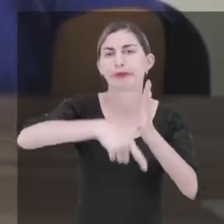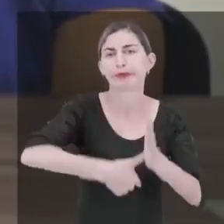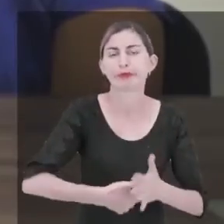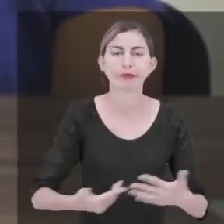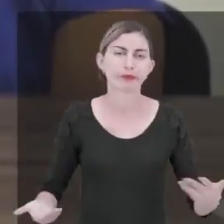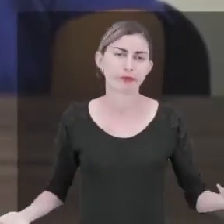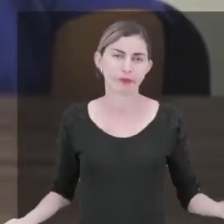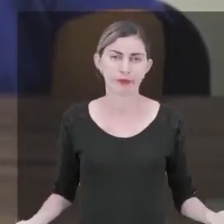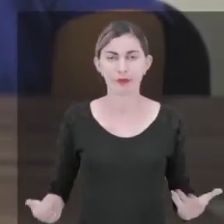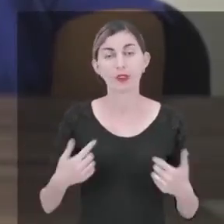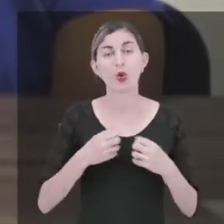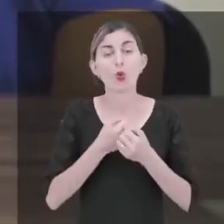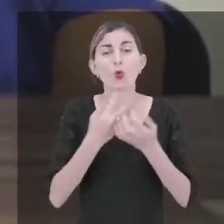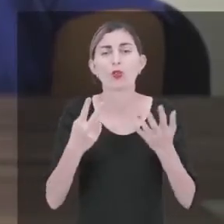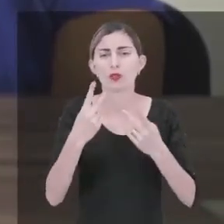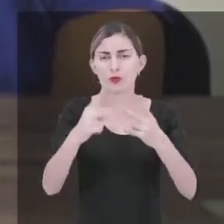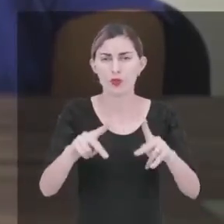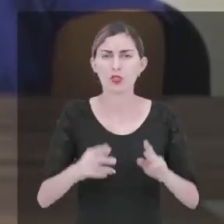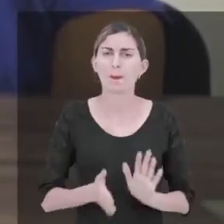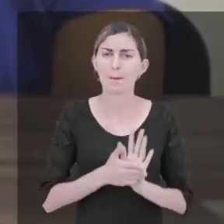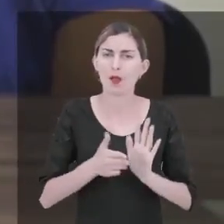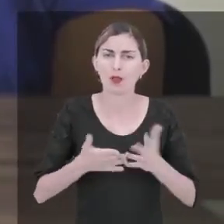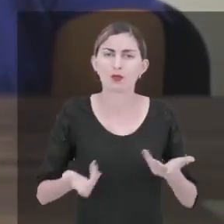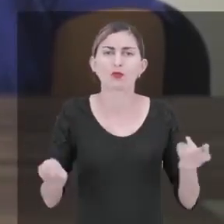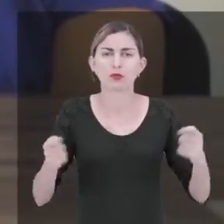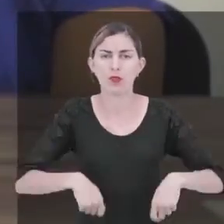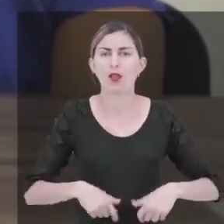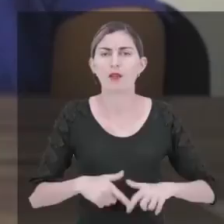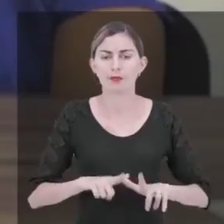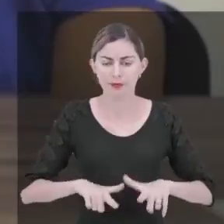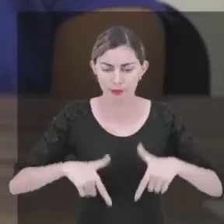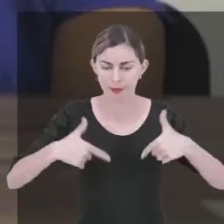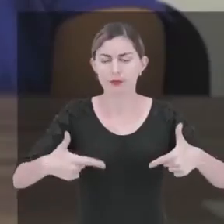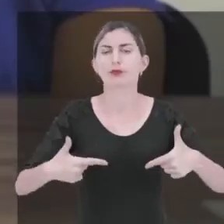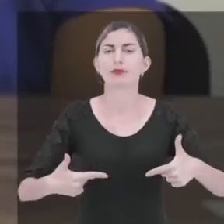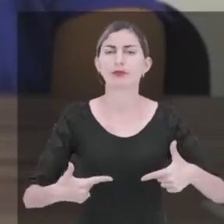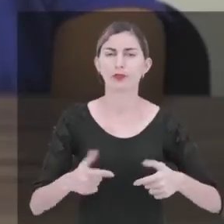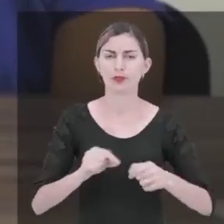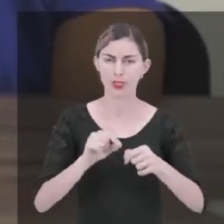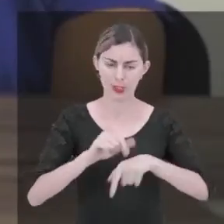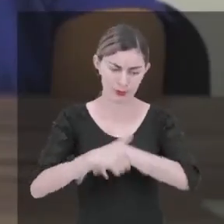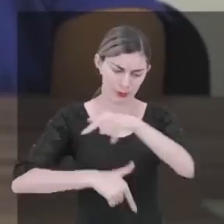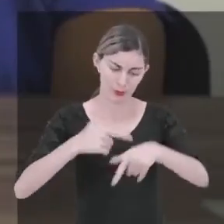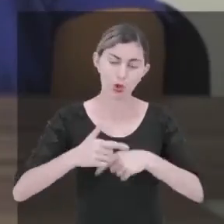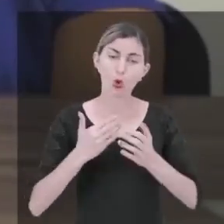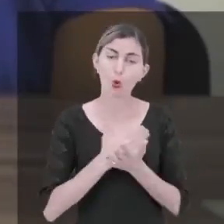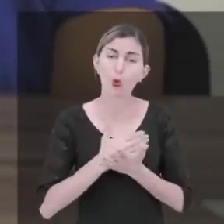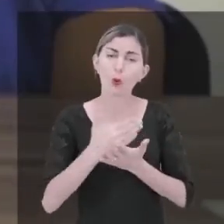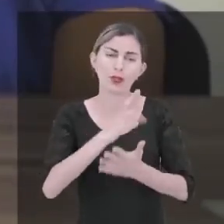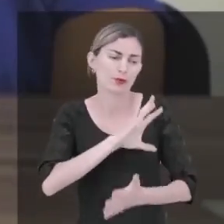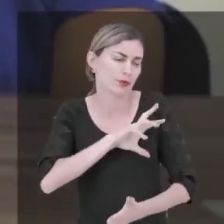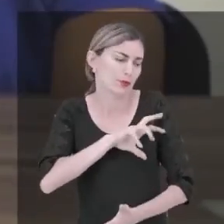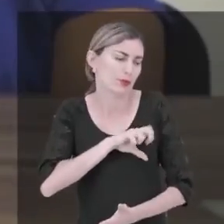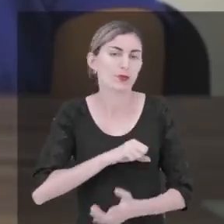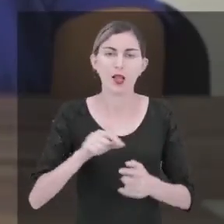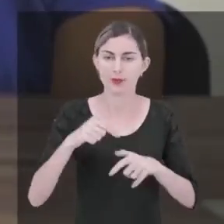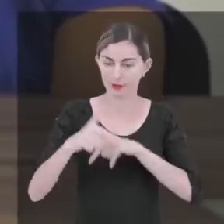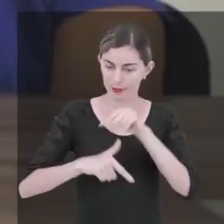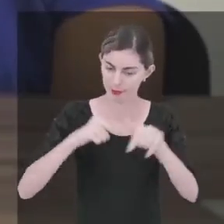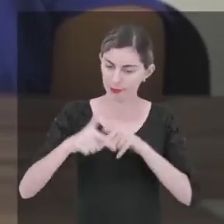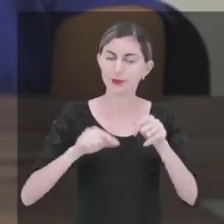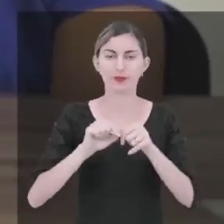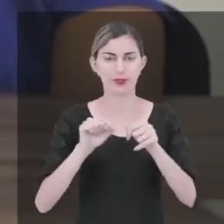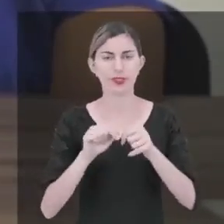pedra. Então, quando você se propuser a executar alguma coisa, comece a amar o que você está